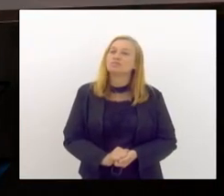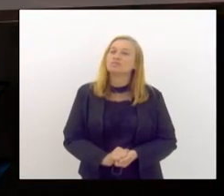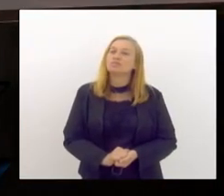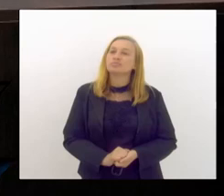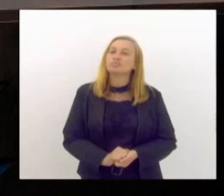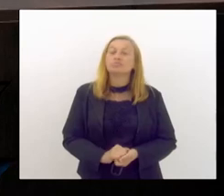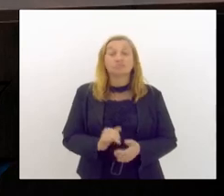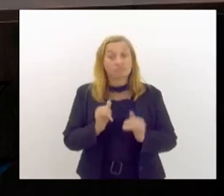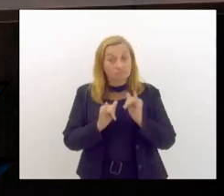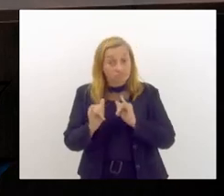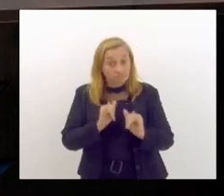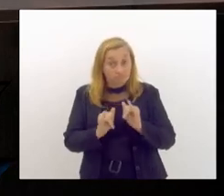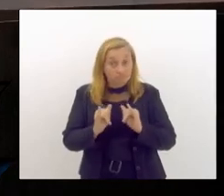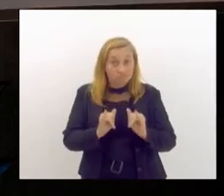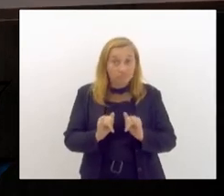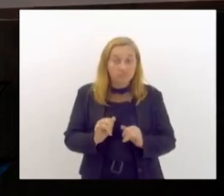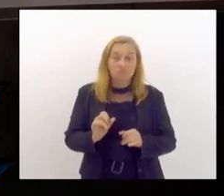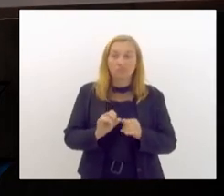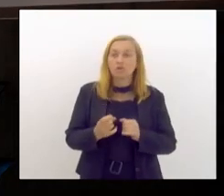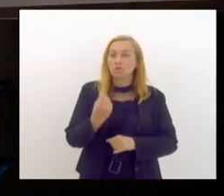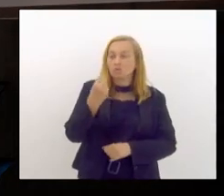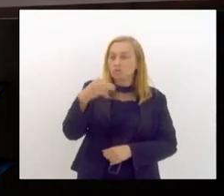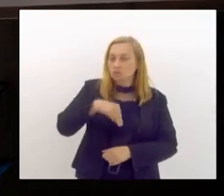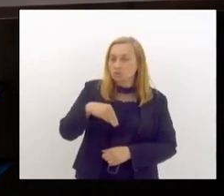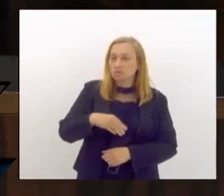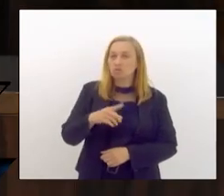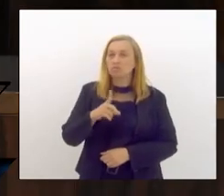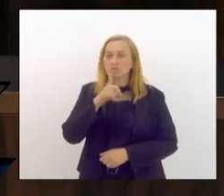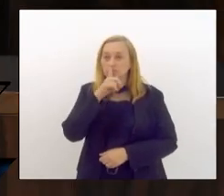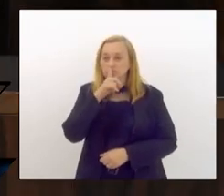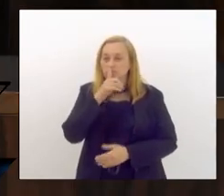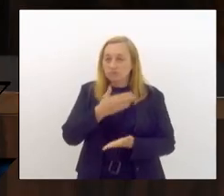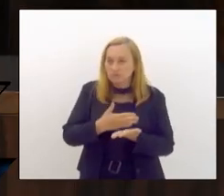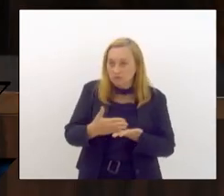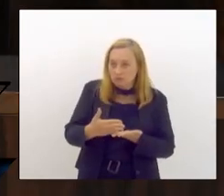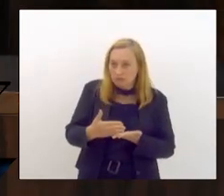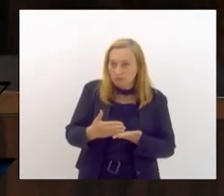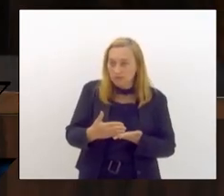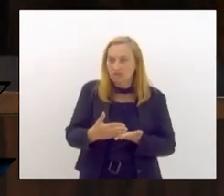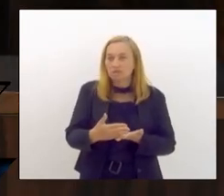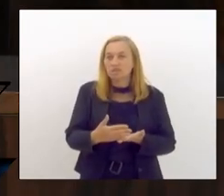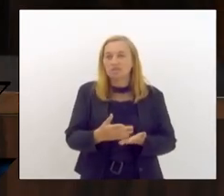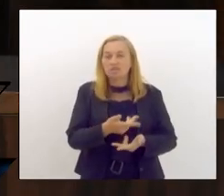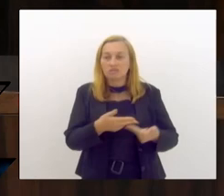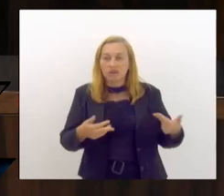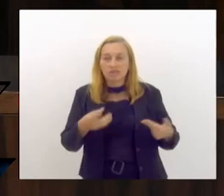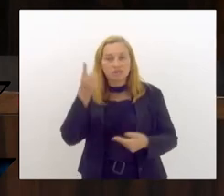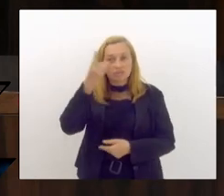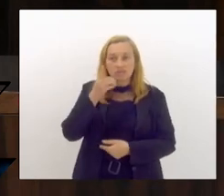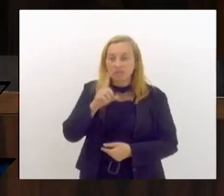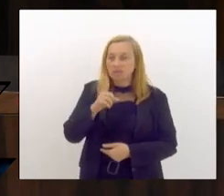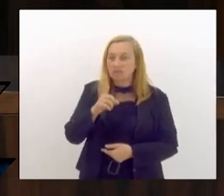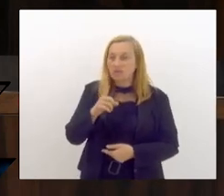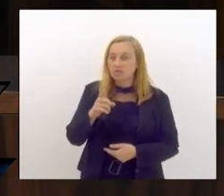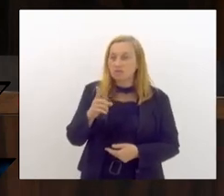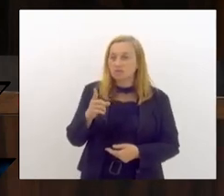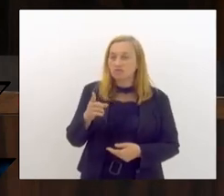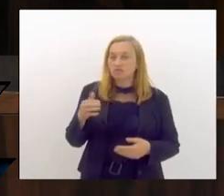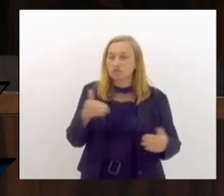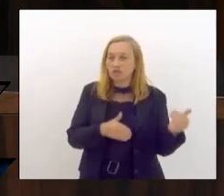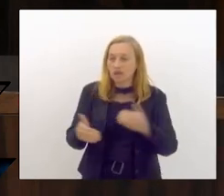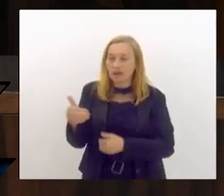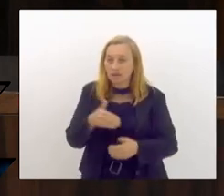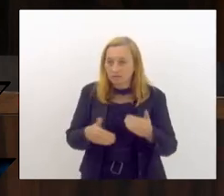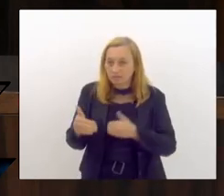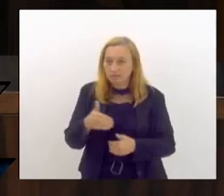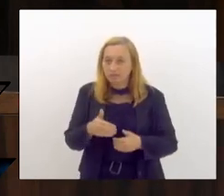trazer um informe. Nós fizemos um minuto de silêncio no início da sessão. Muitos deputados e deputadas ainda não estavam aqui, que estavam